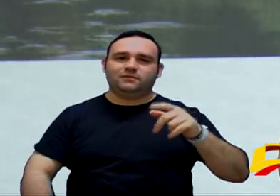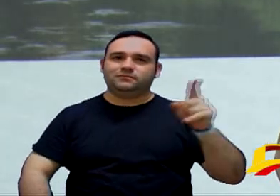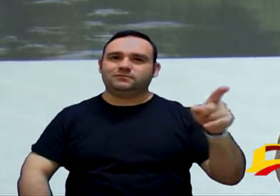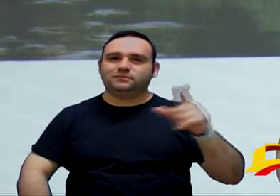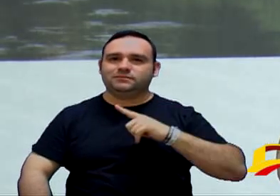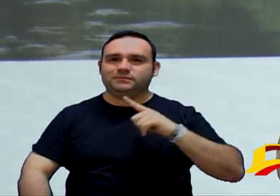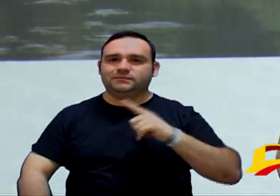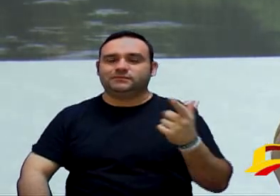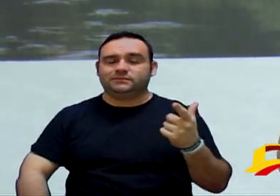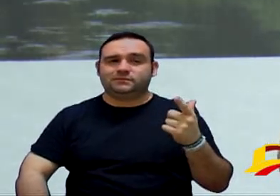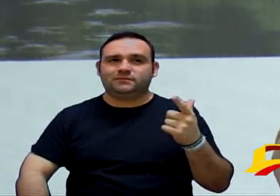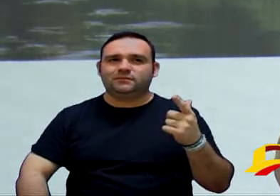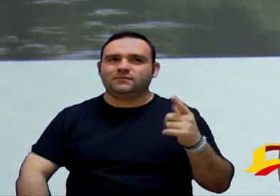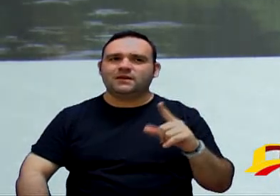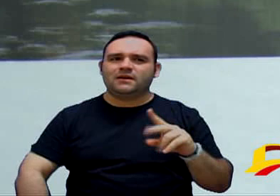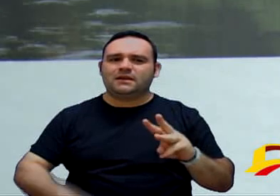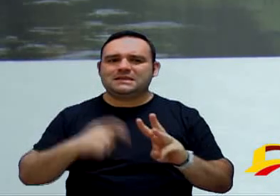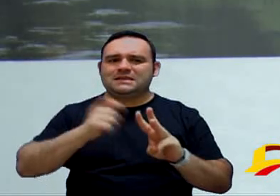Exatamente